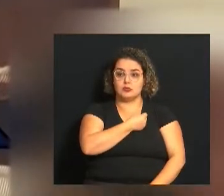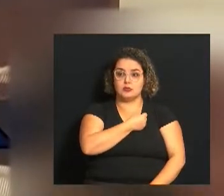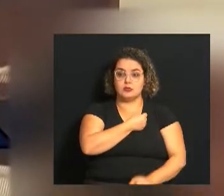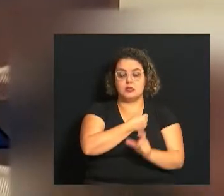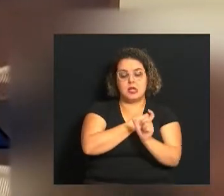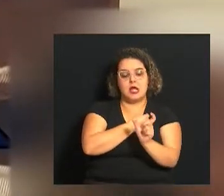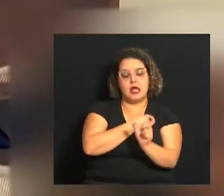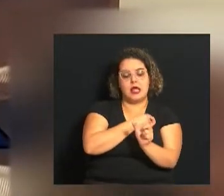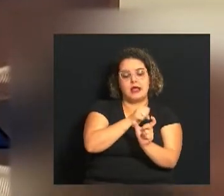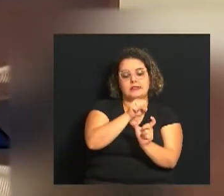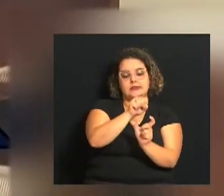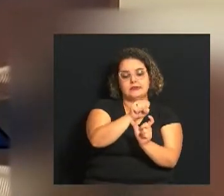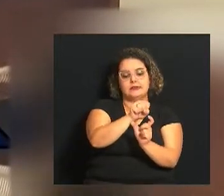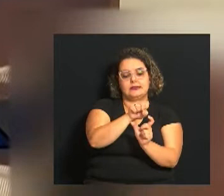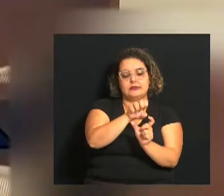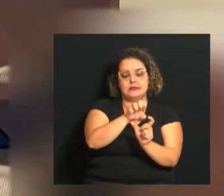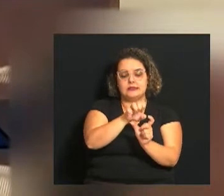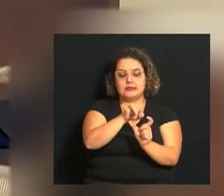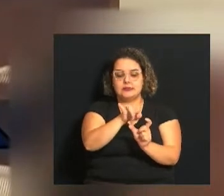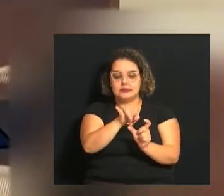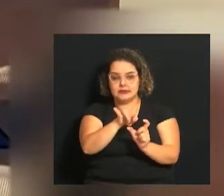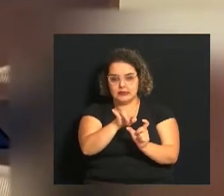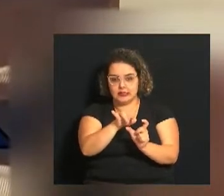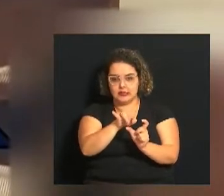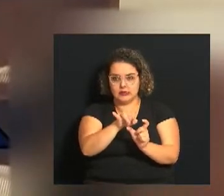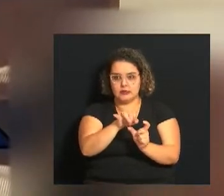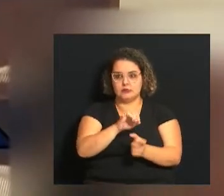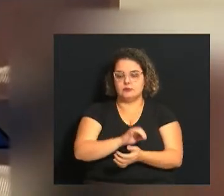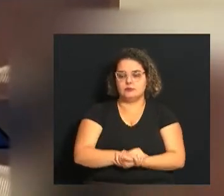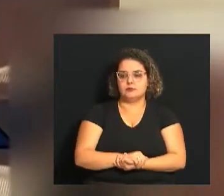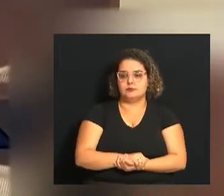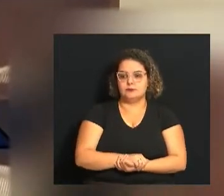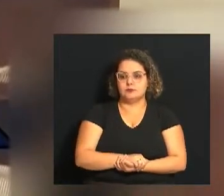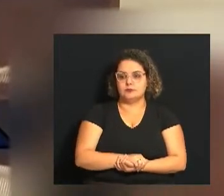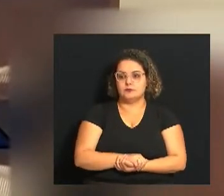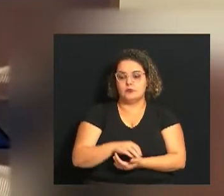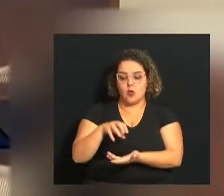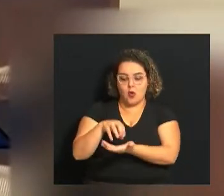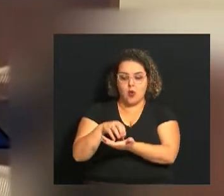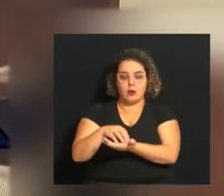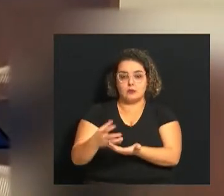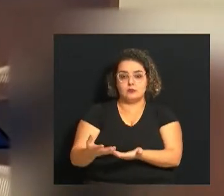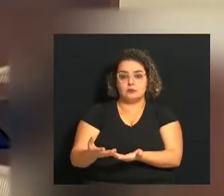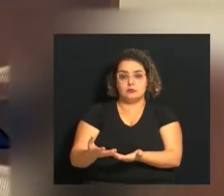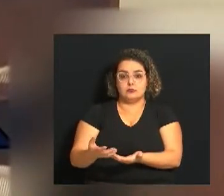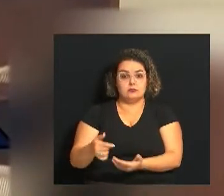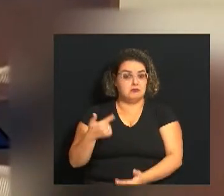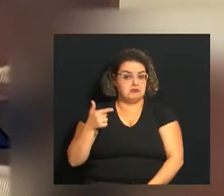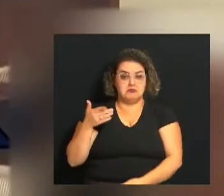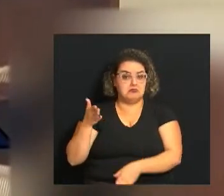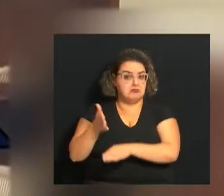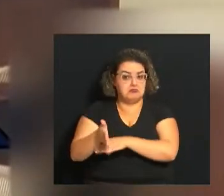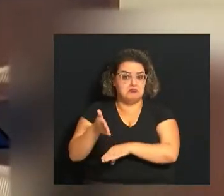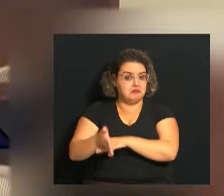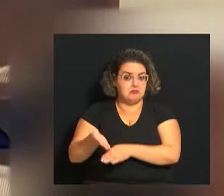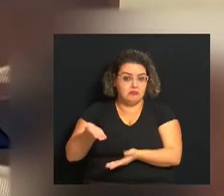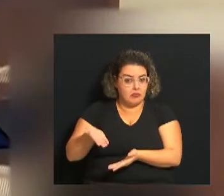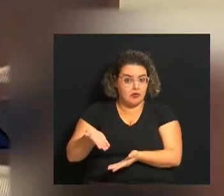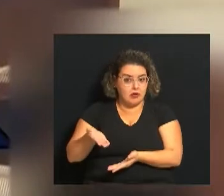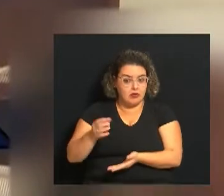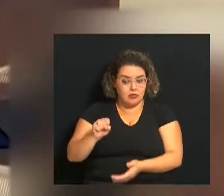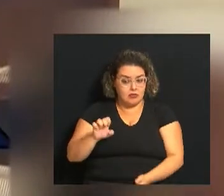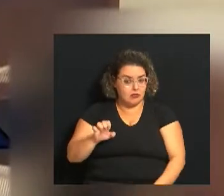chamada SEI, chamada de SEI, mas só que nós não temos acesso. Tem